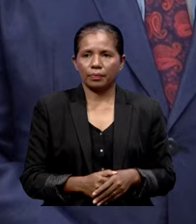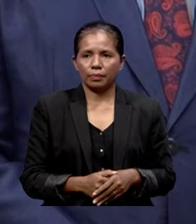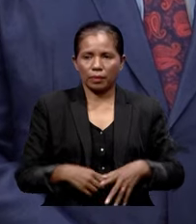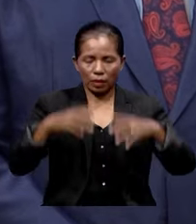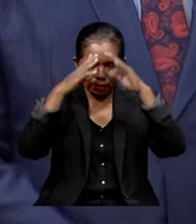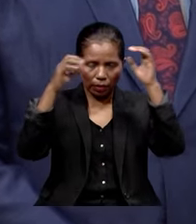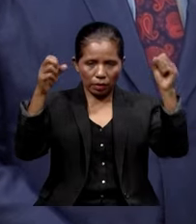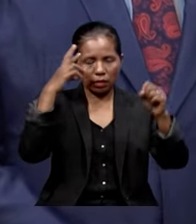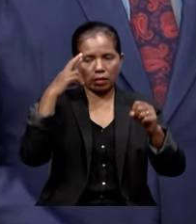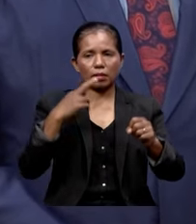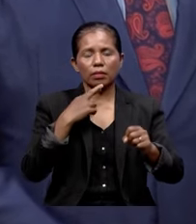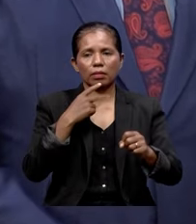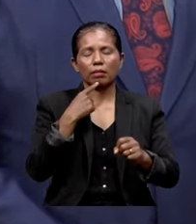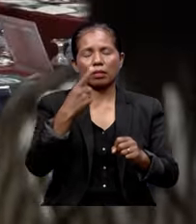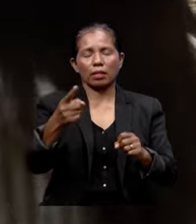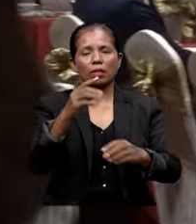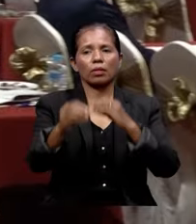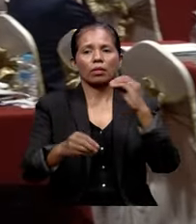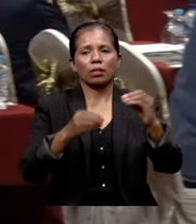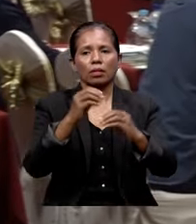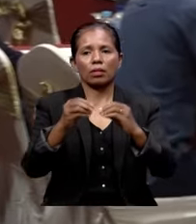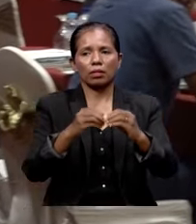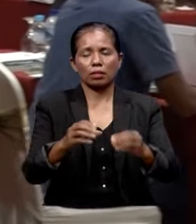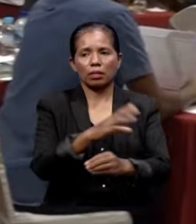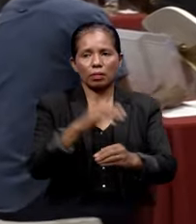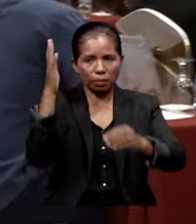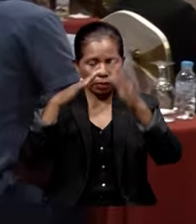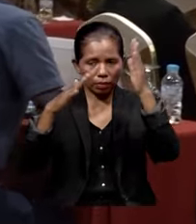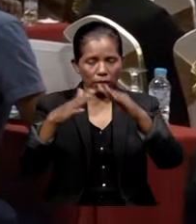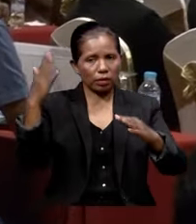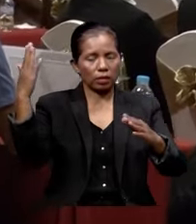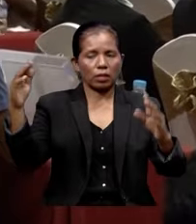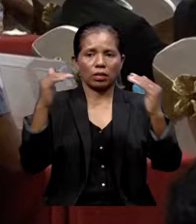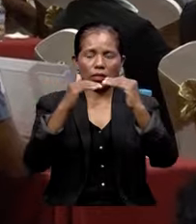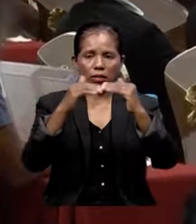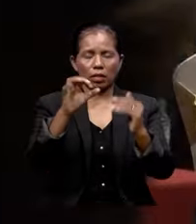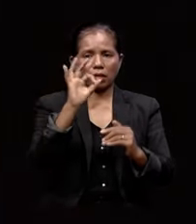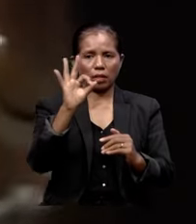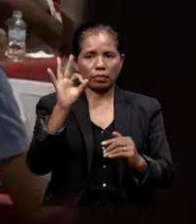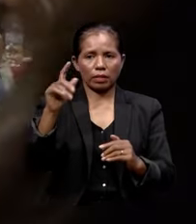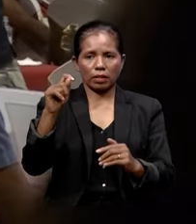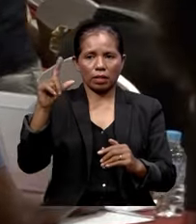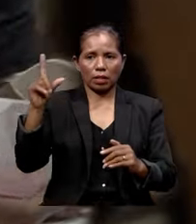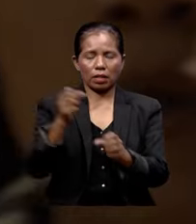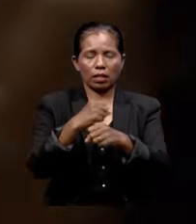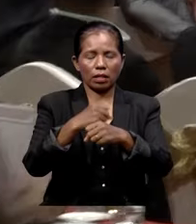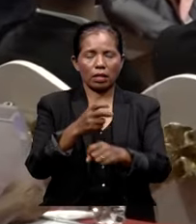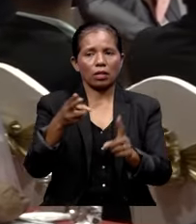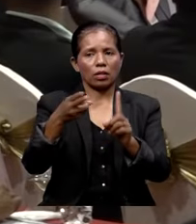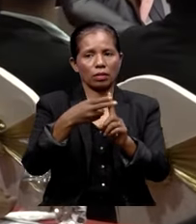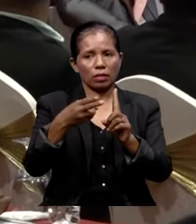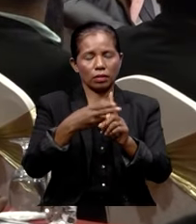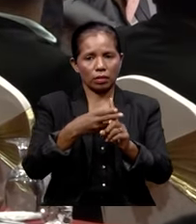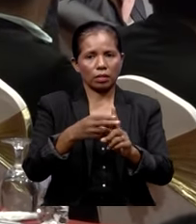Presidente da República José Ramos Horta a toa questão, né? Relaciona o desentendimento e a Congresso FFTL no Bihalau e Hotel Novo